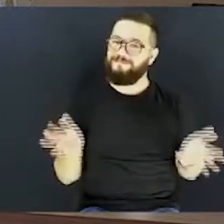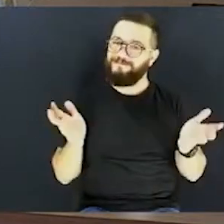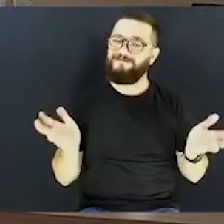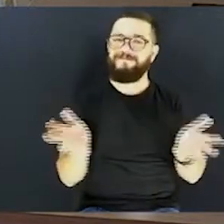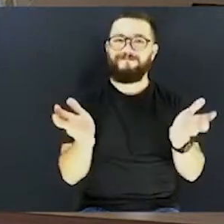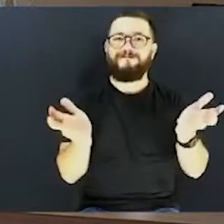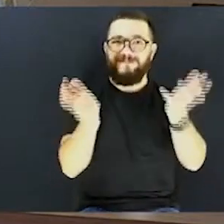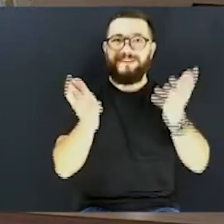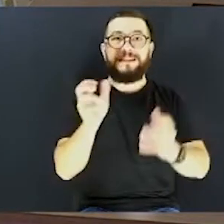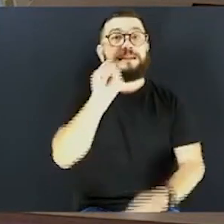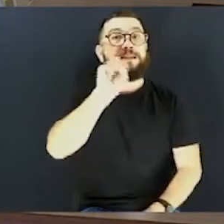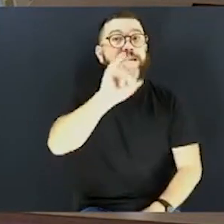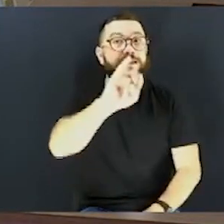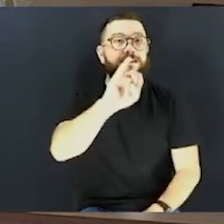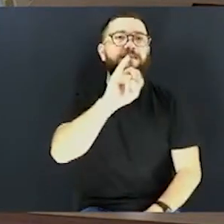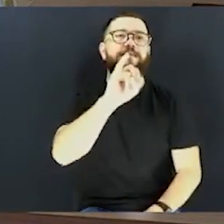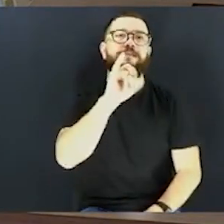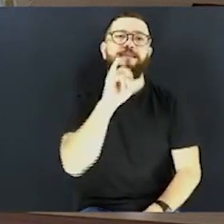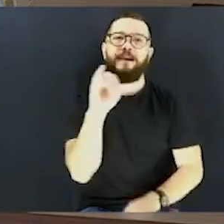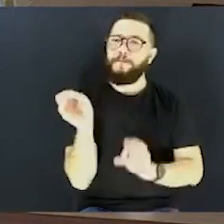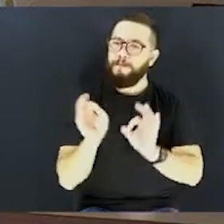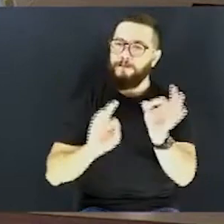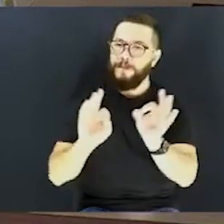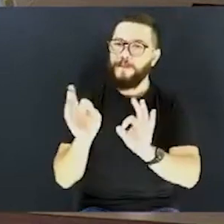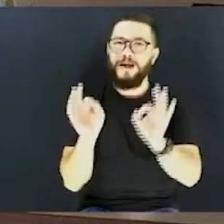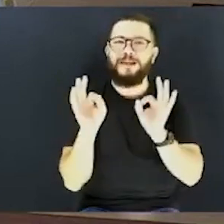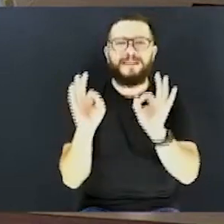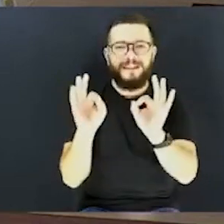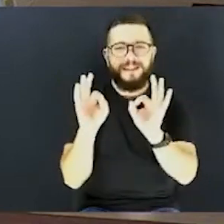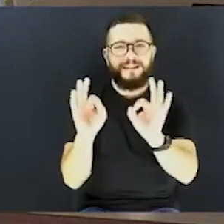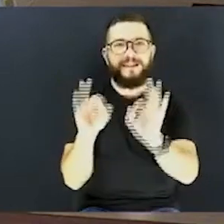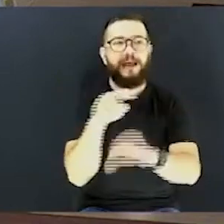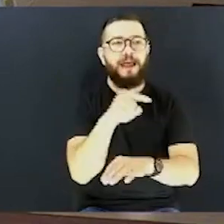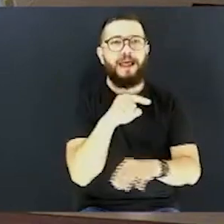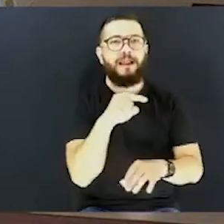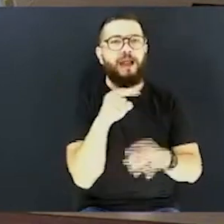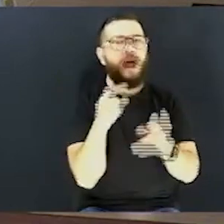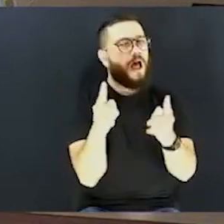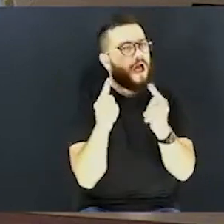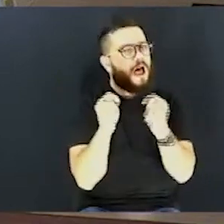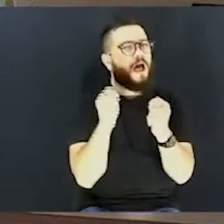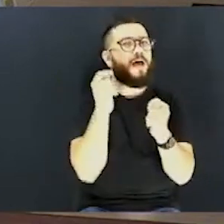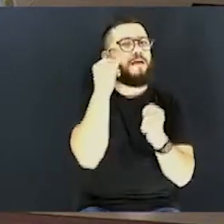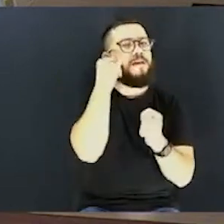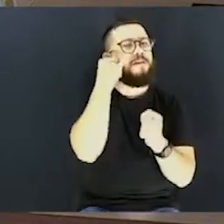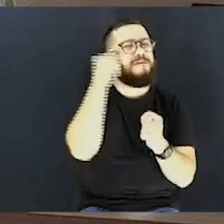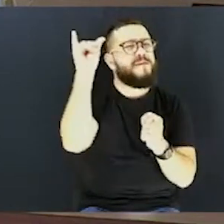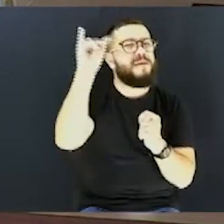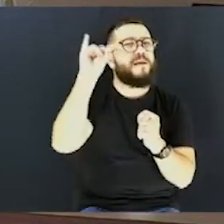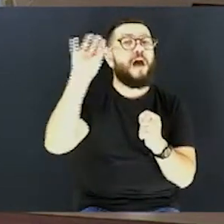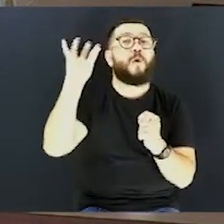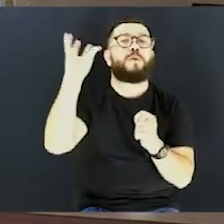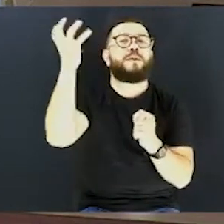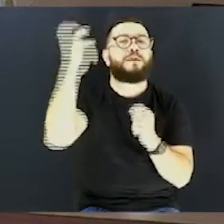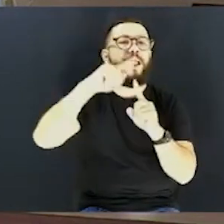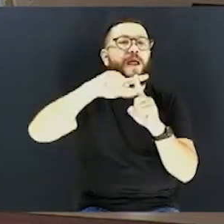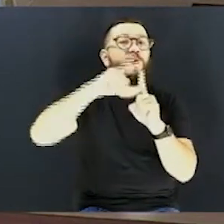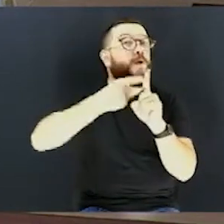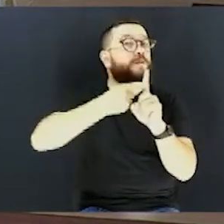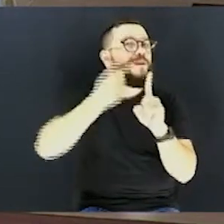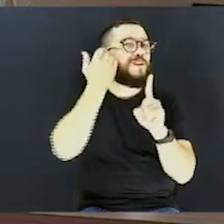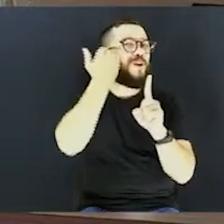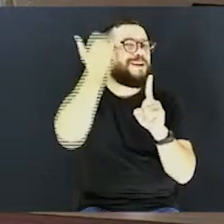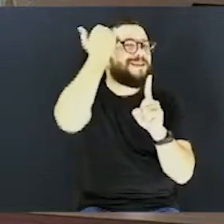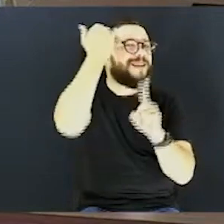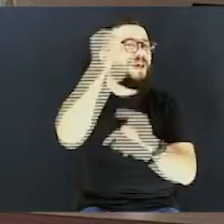planejamento correto, vai diminuir a chance dessa criança ter, lá na frente, uma gravidez na adolescência, dessa pessoa, lá na frente,